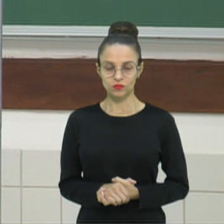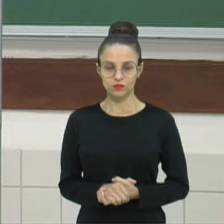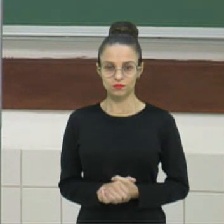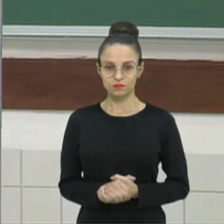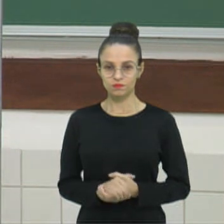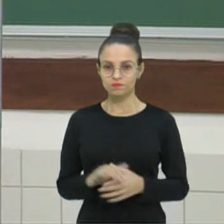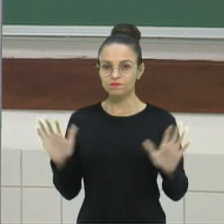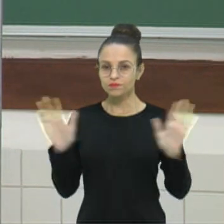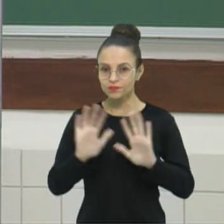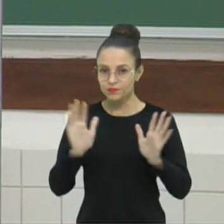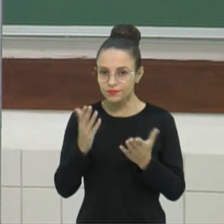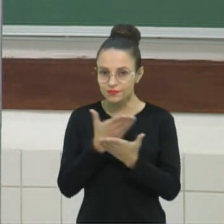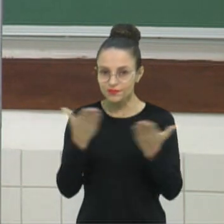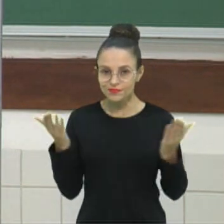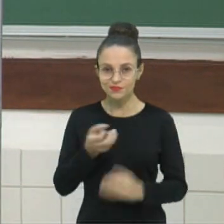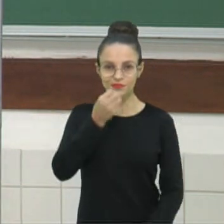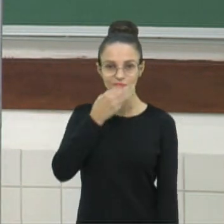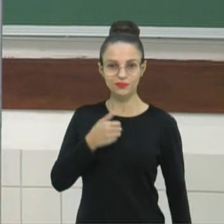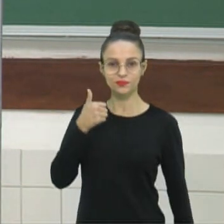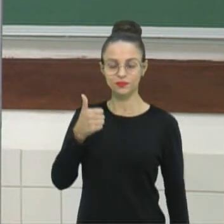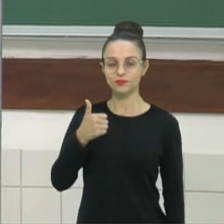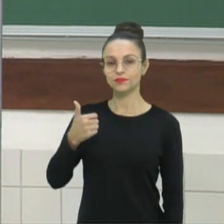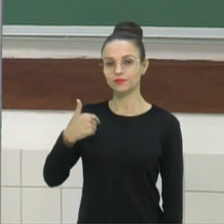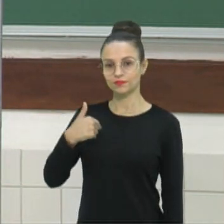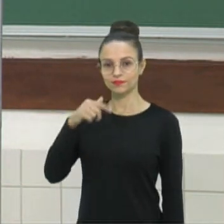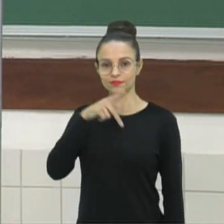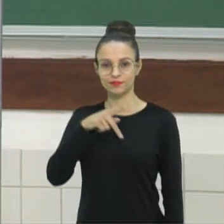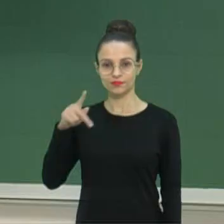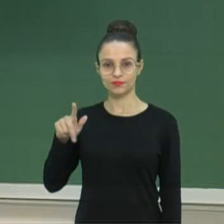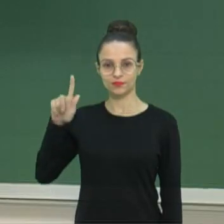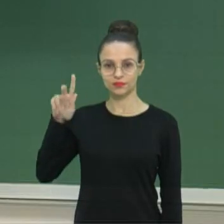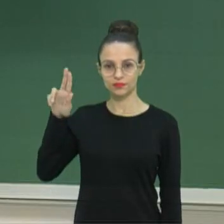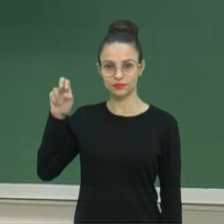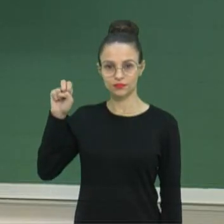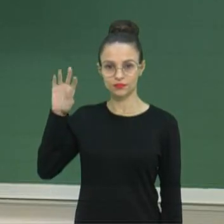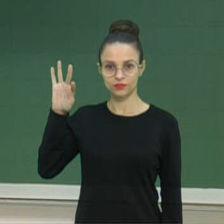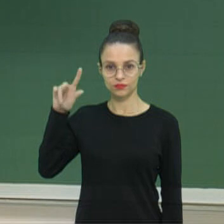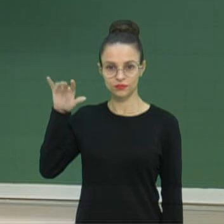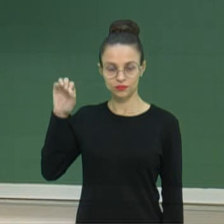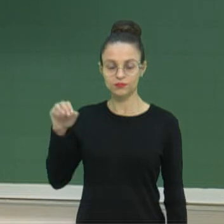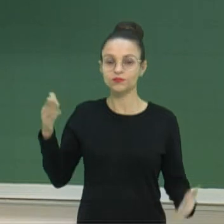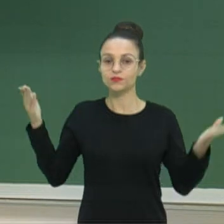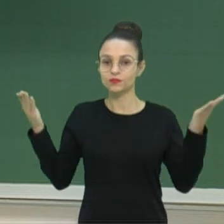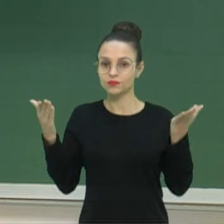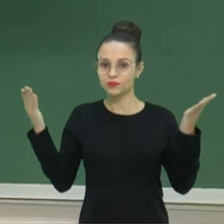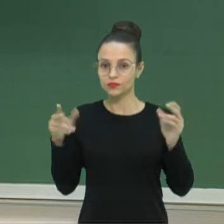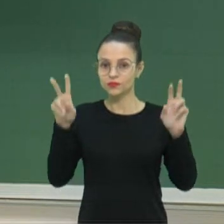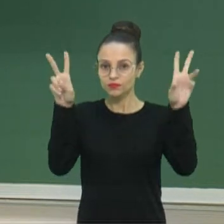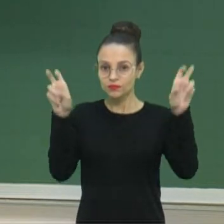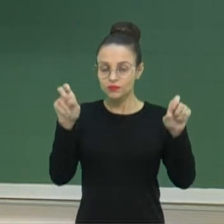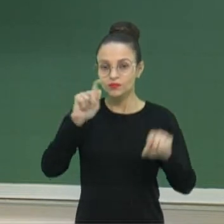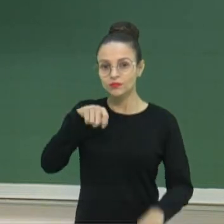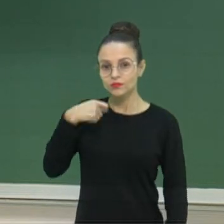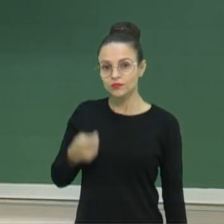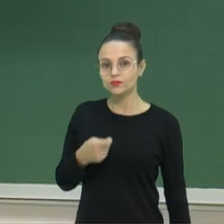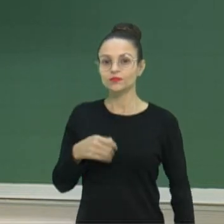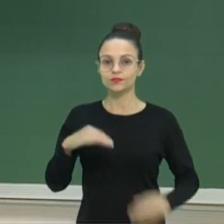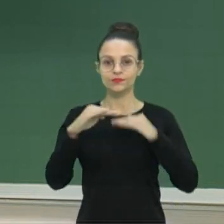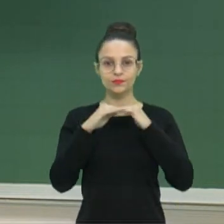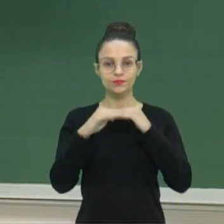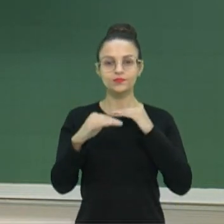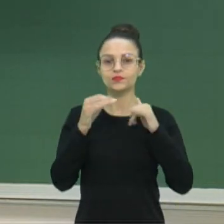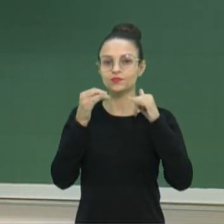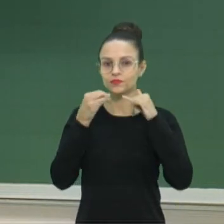Fala galerinha, tudo bem com vocês? Quem está falando aqui é o professor Gustavo Treveller e hoje nós vamos falar sobre conservação da